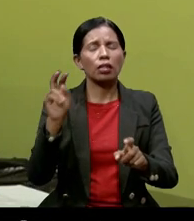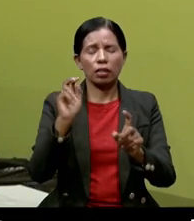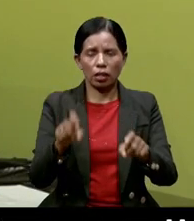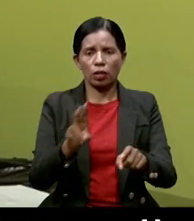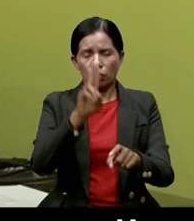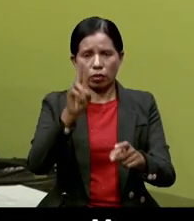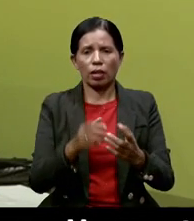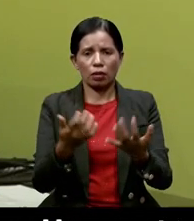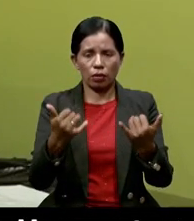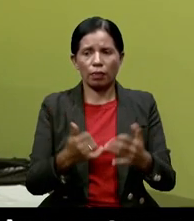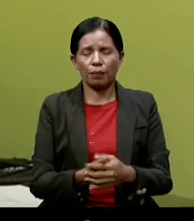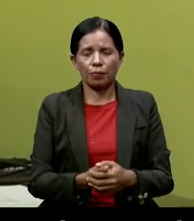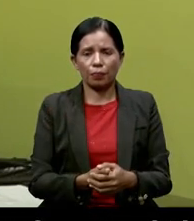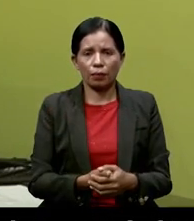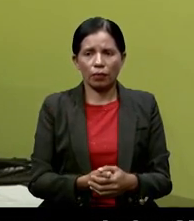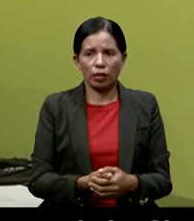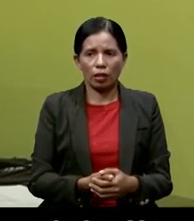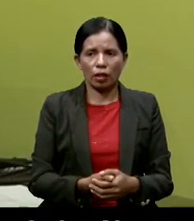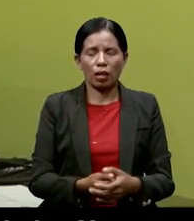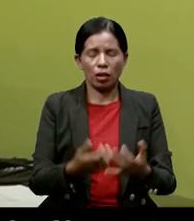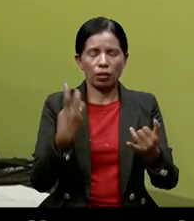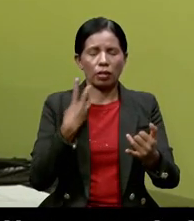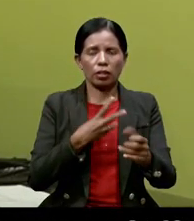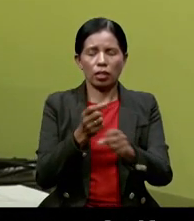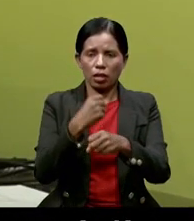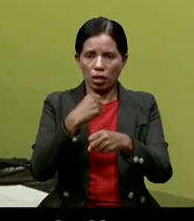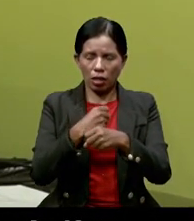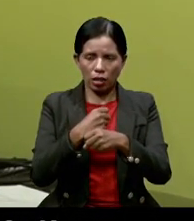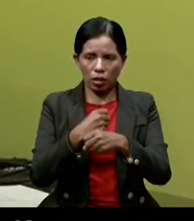a impacto ida nem mas acontece e agora lá unita halo ela